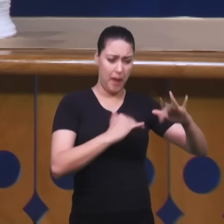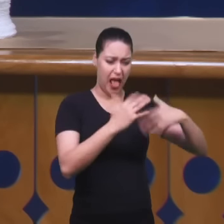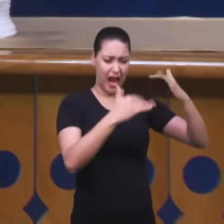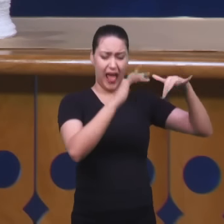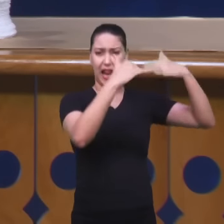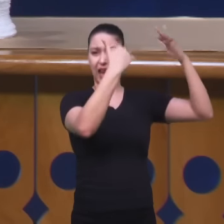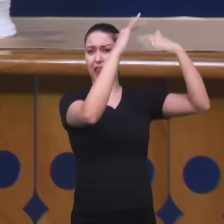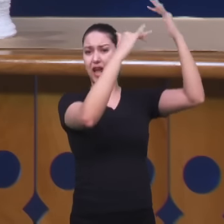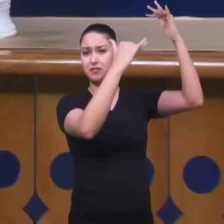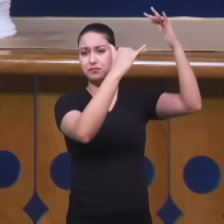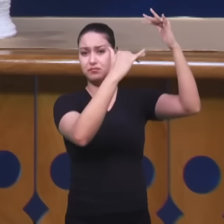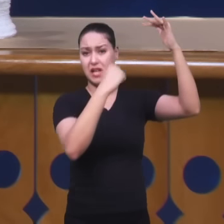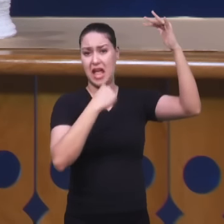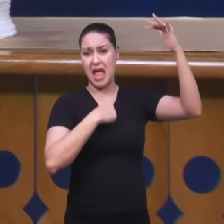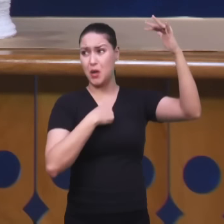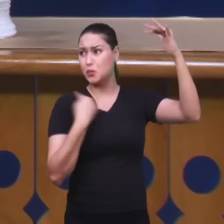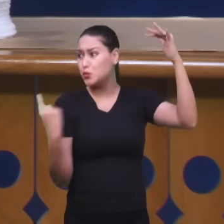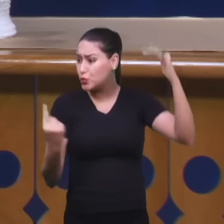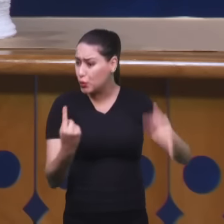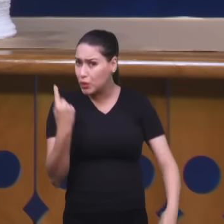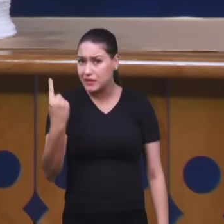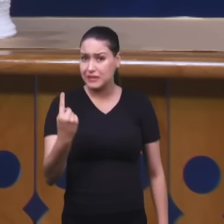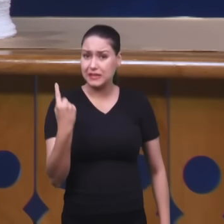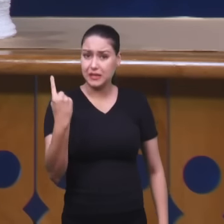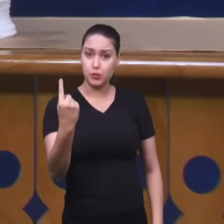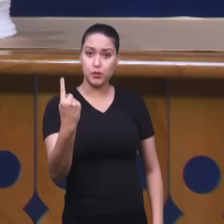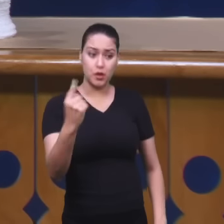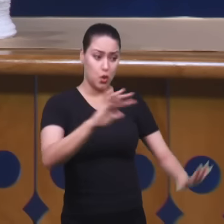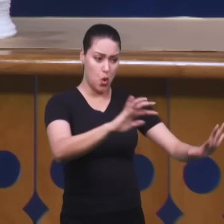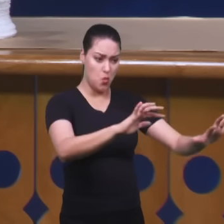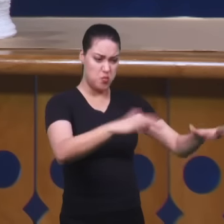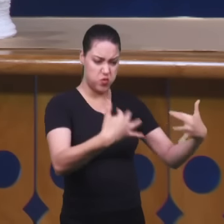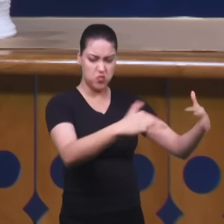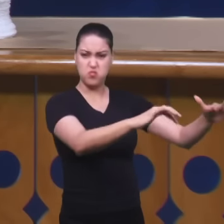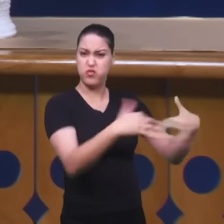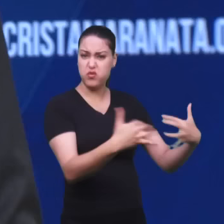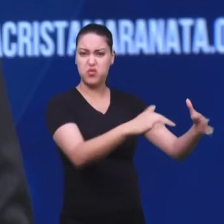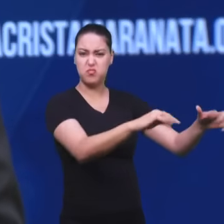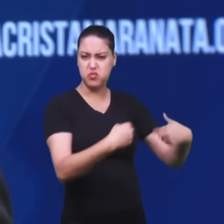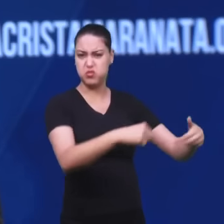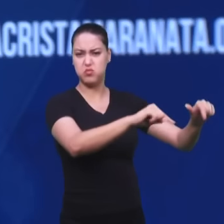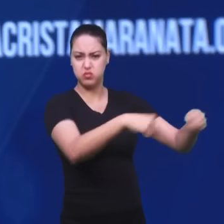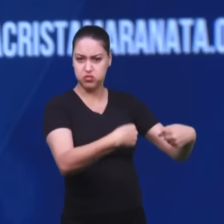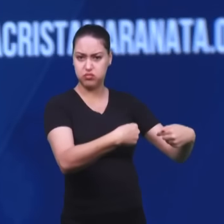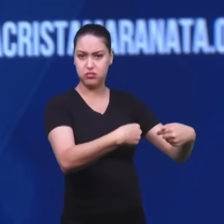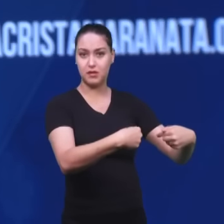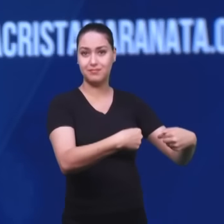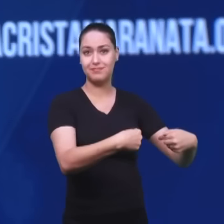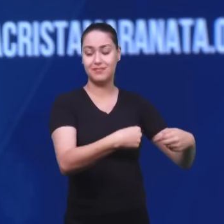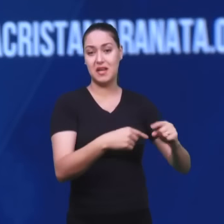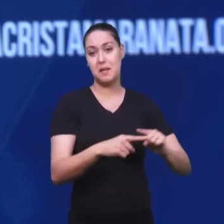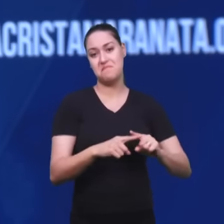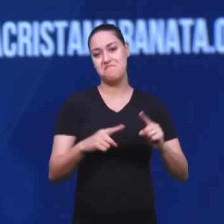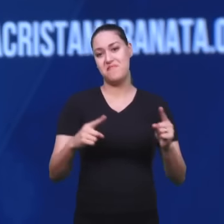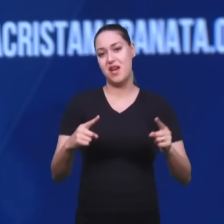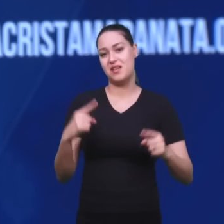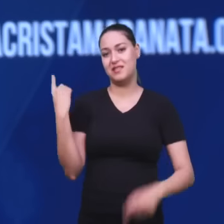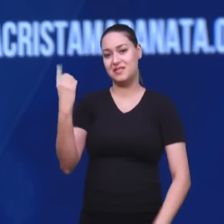Eu estou sozinho Mas durante Este lamento Do salmista Ele se lembra Que ele tem Um